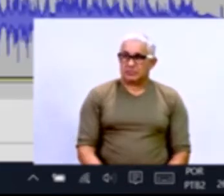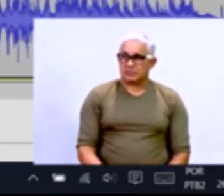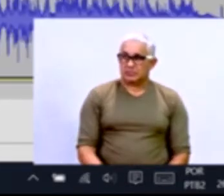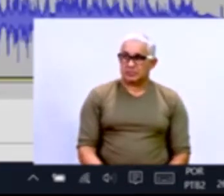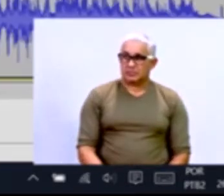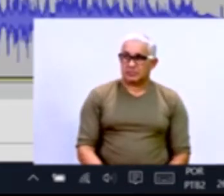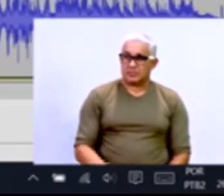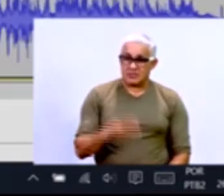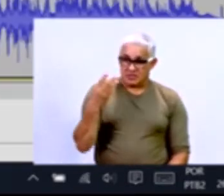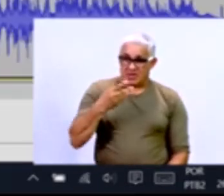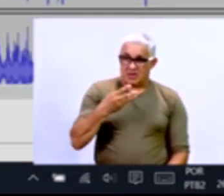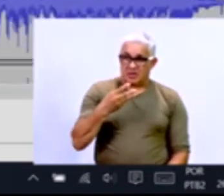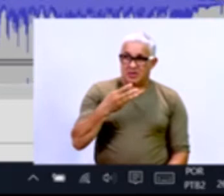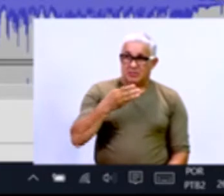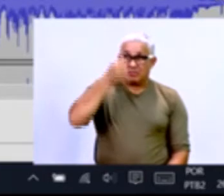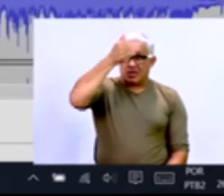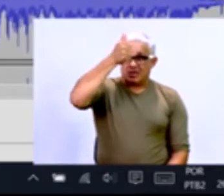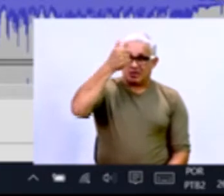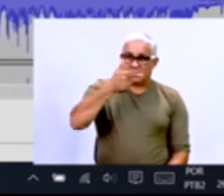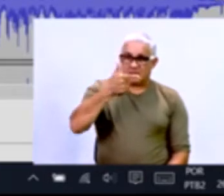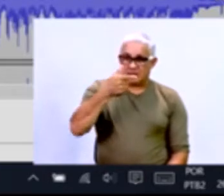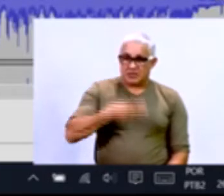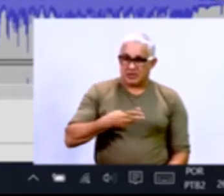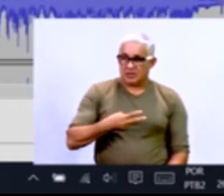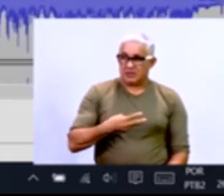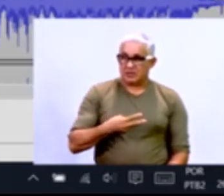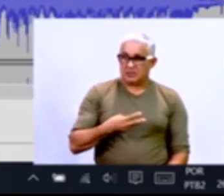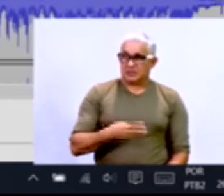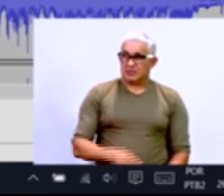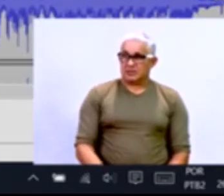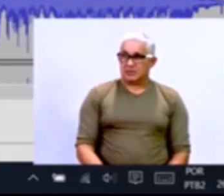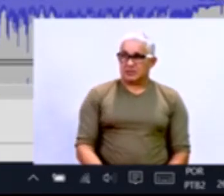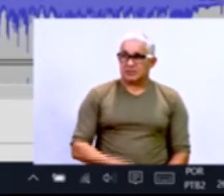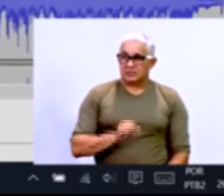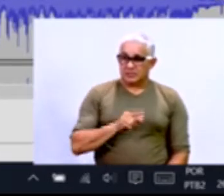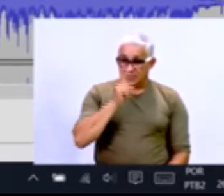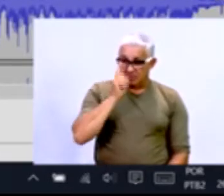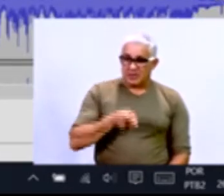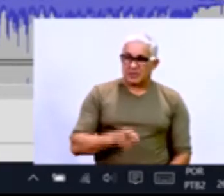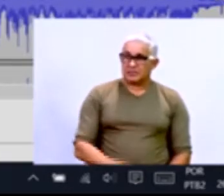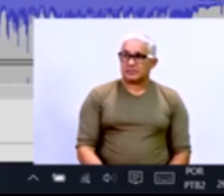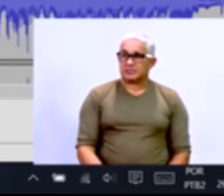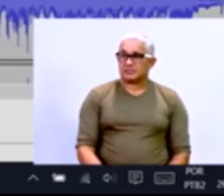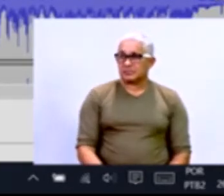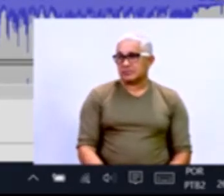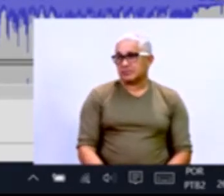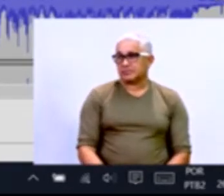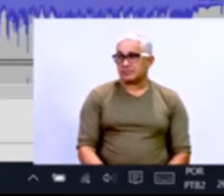uma terceira faixa com a música que eu importei. Aí, se eu mandar tocar...